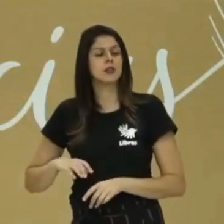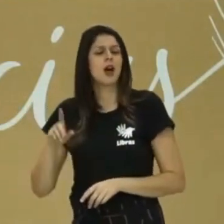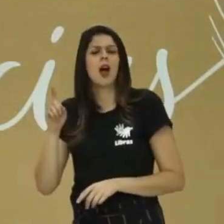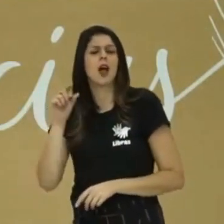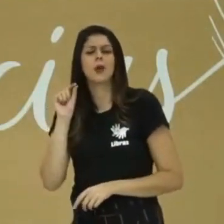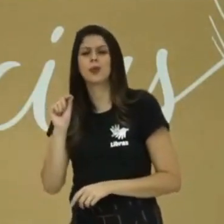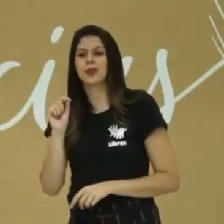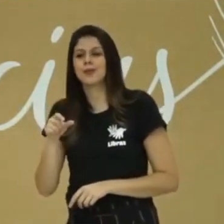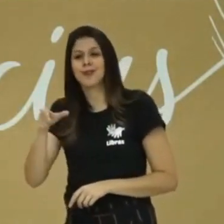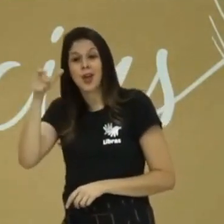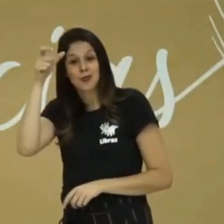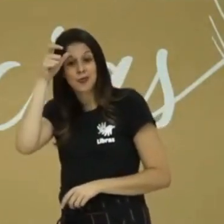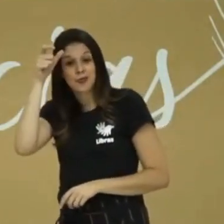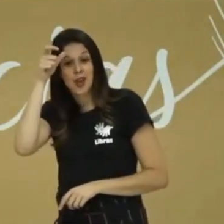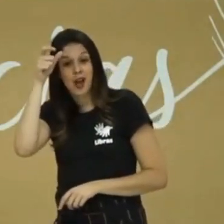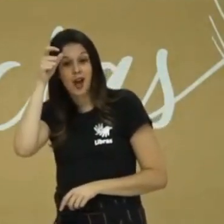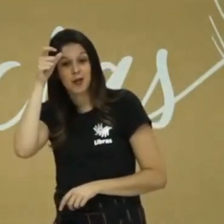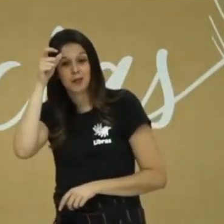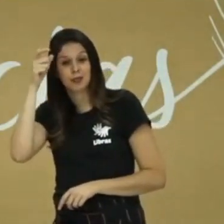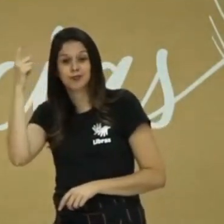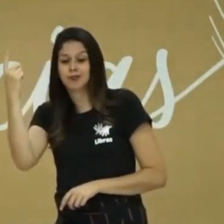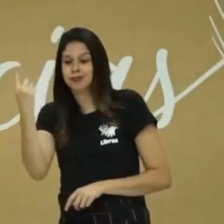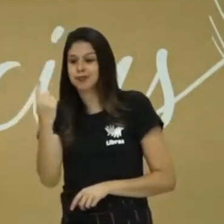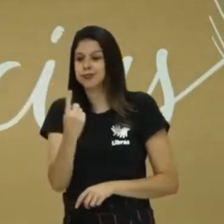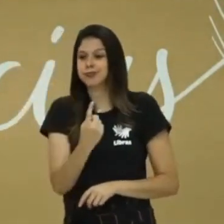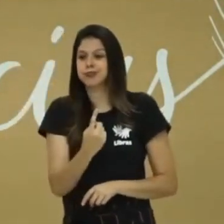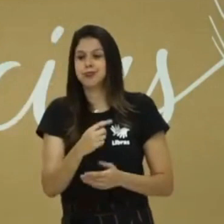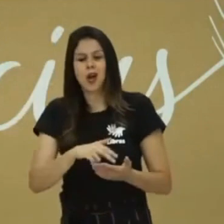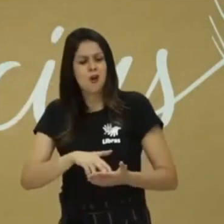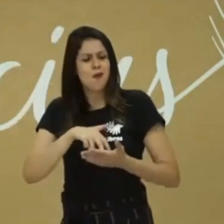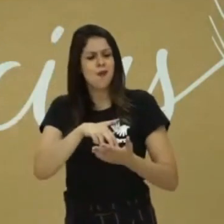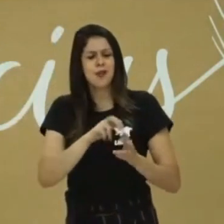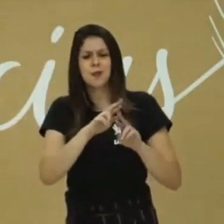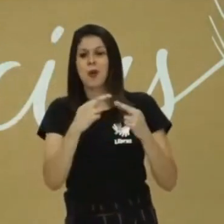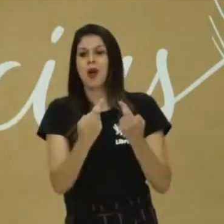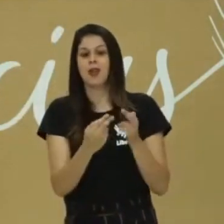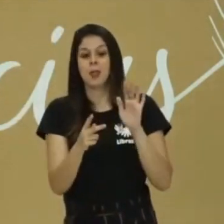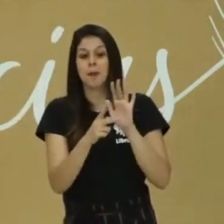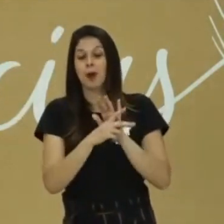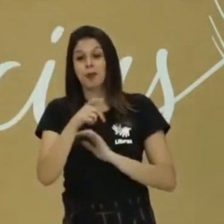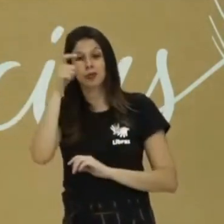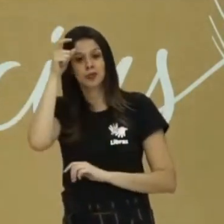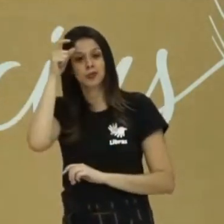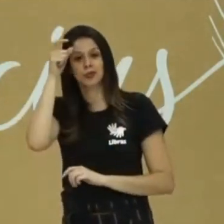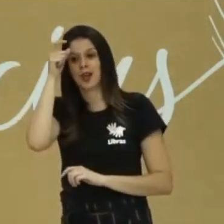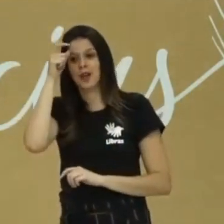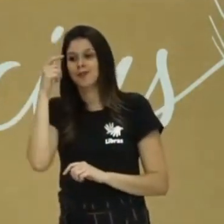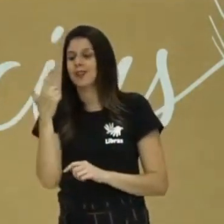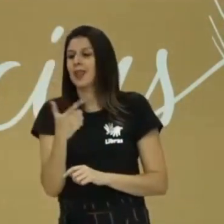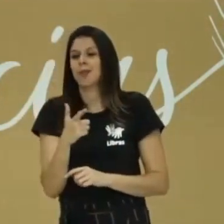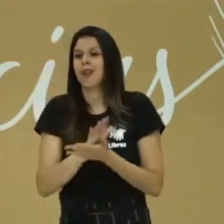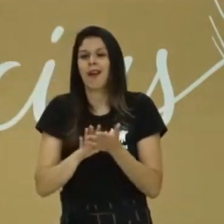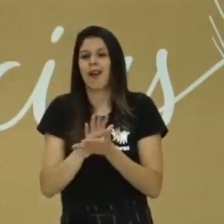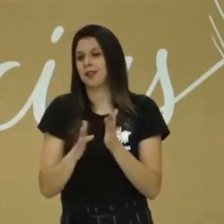e um espírito diabo enviado para que para estabelecer o seu reino completo na terra sem nada de Cristo